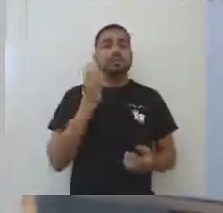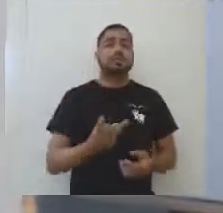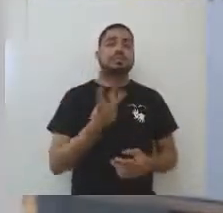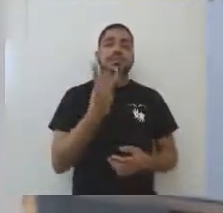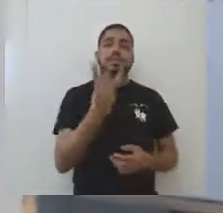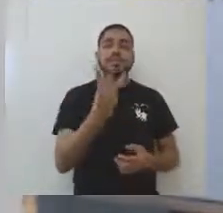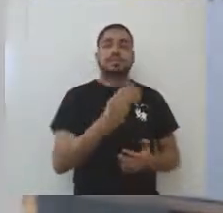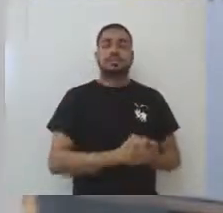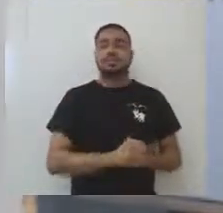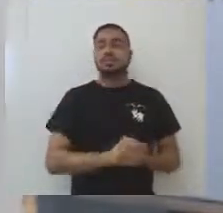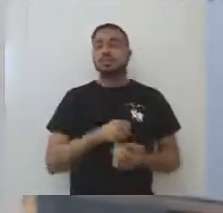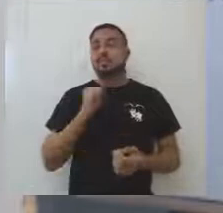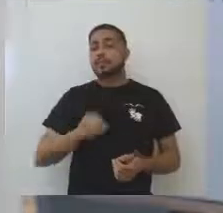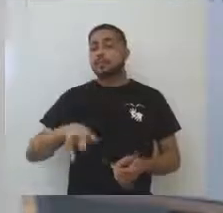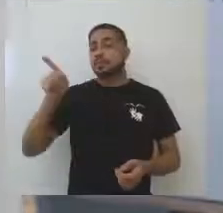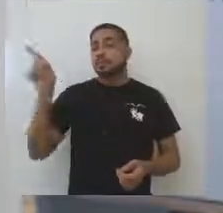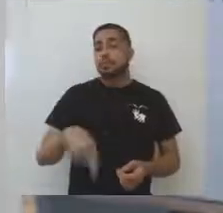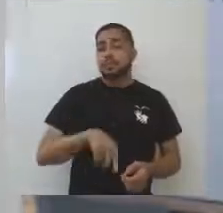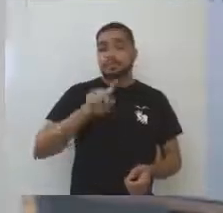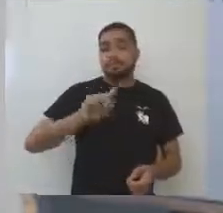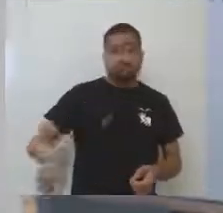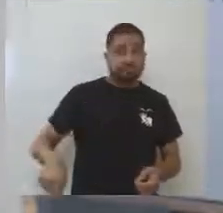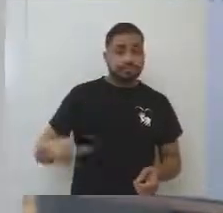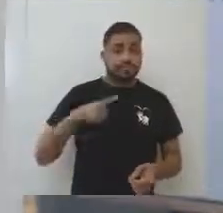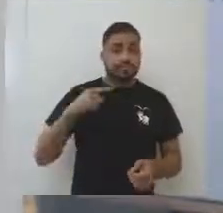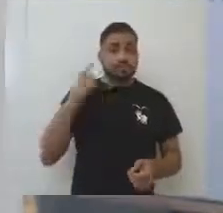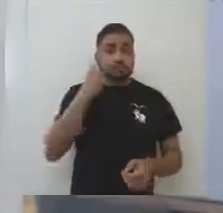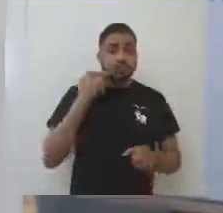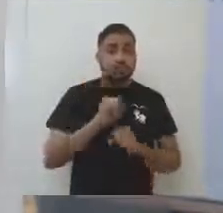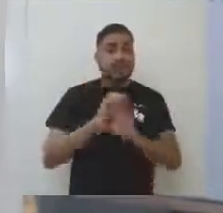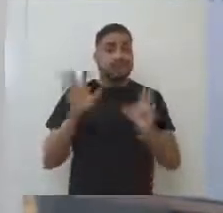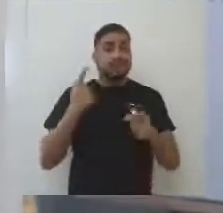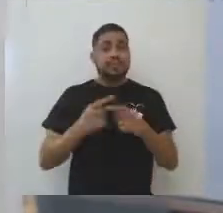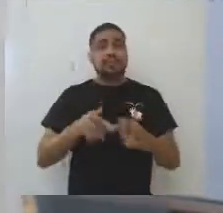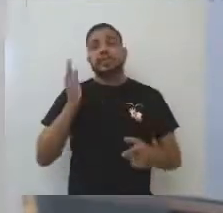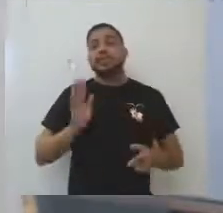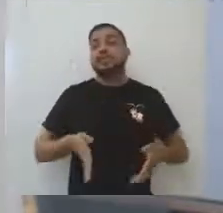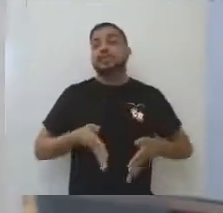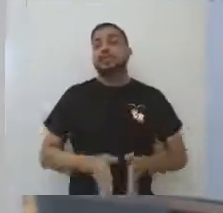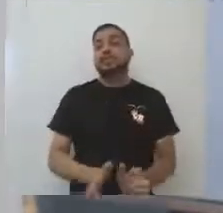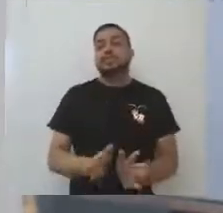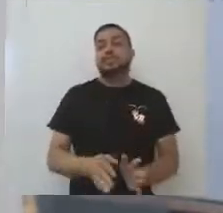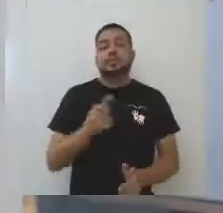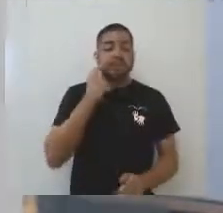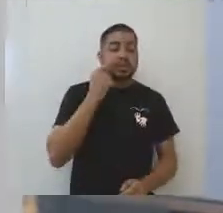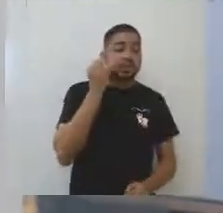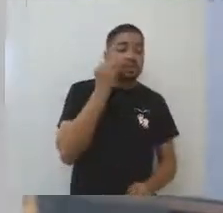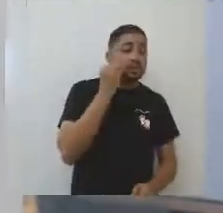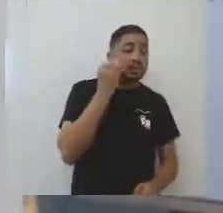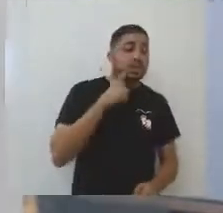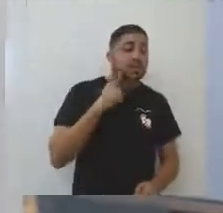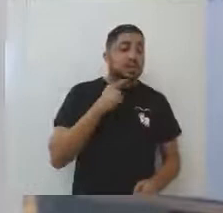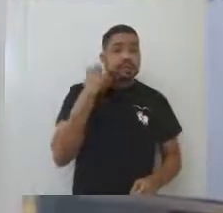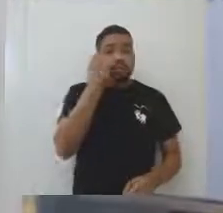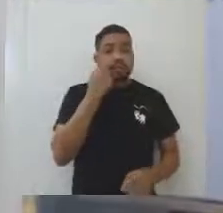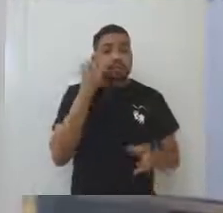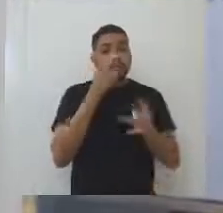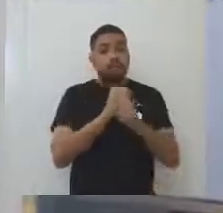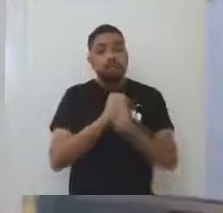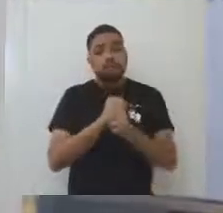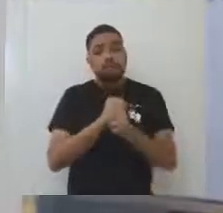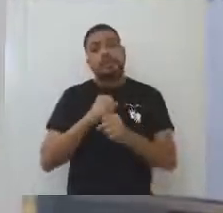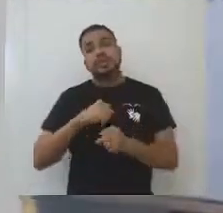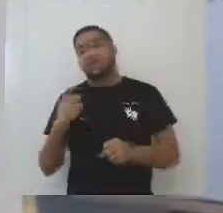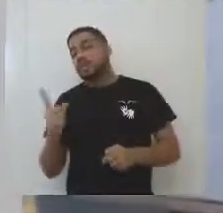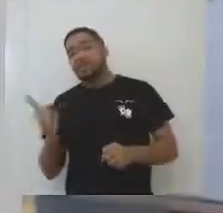3. Se tu cortou a possibilidade dele ter olho claro porque ele já nasceu, tu vai olhar para a possibilidade que ele tem de ter olho escuro. Porque se ele não tem olho claro,